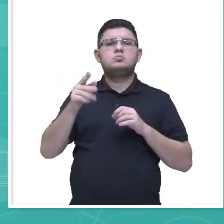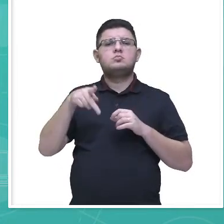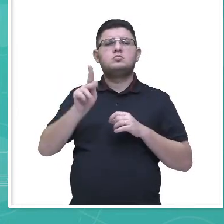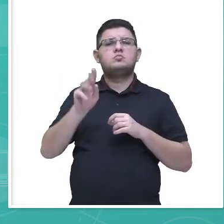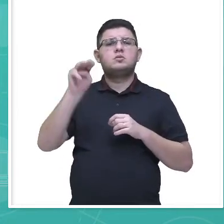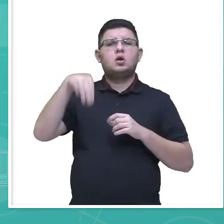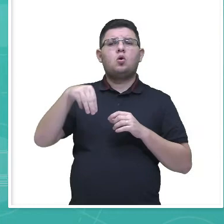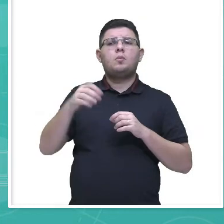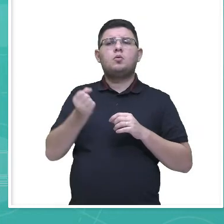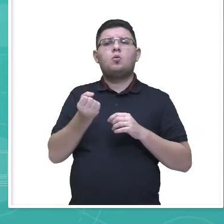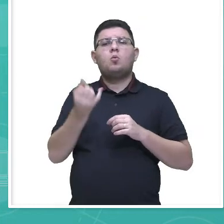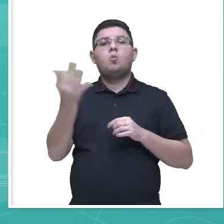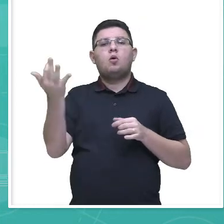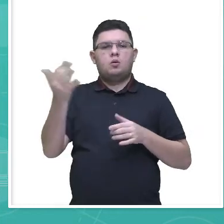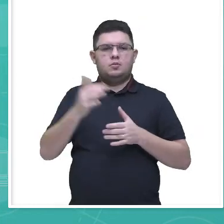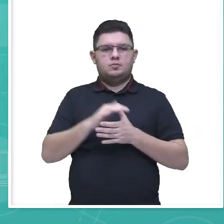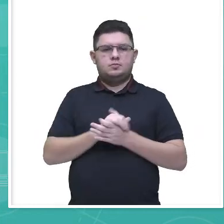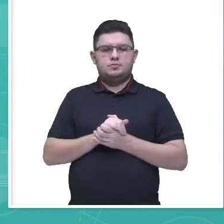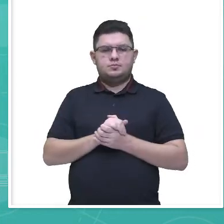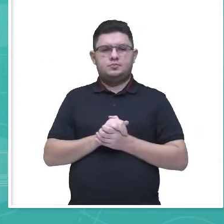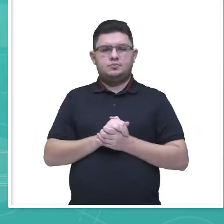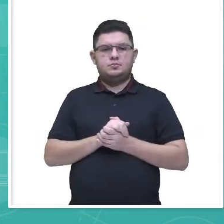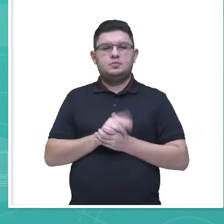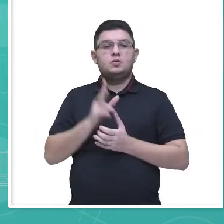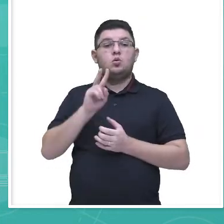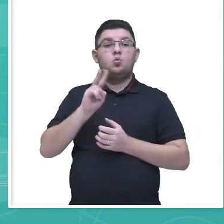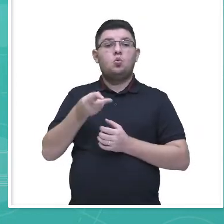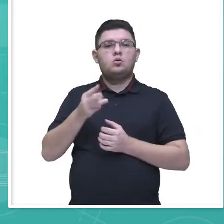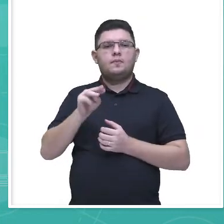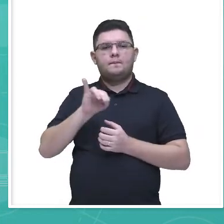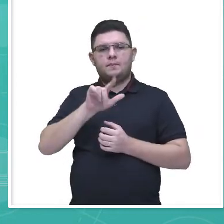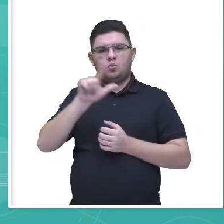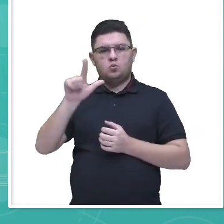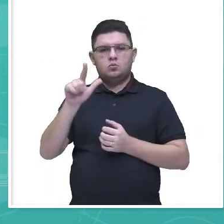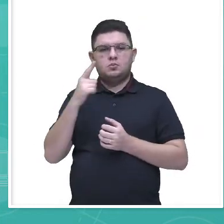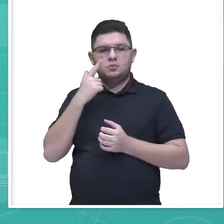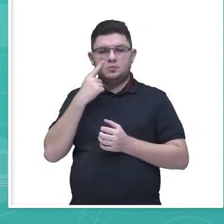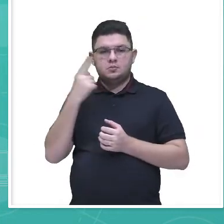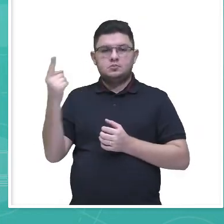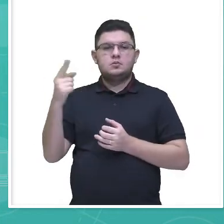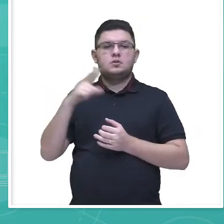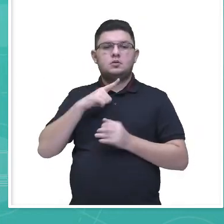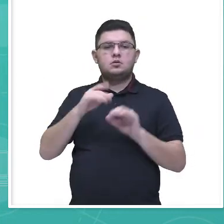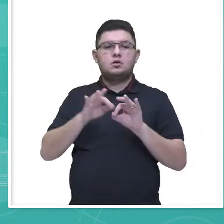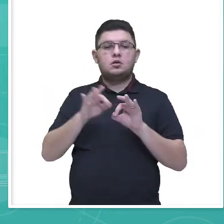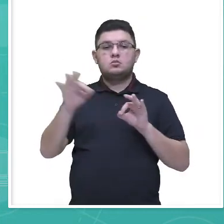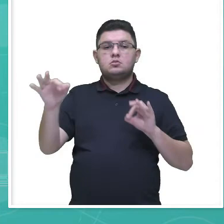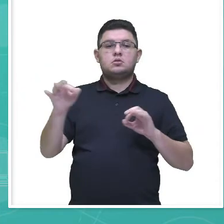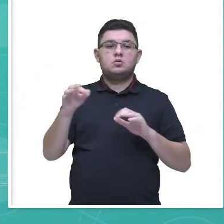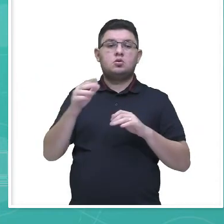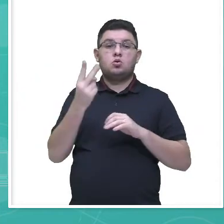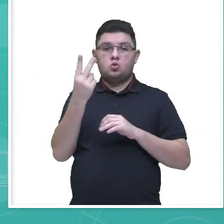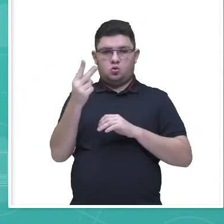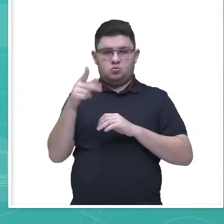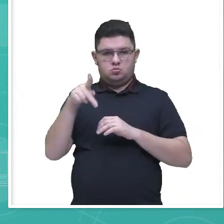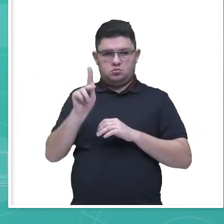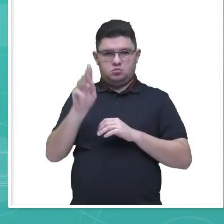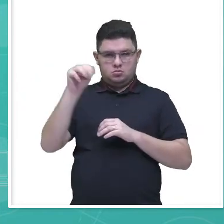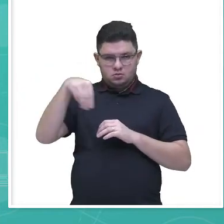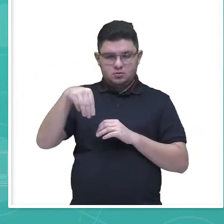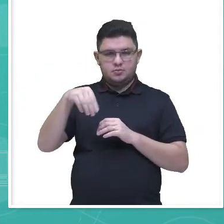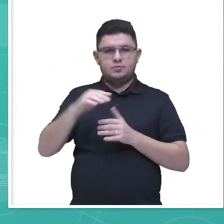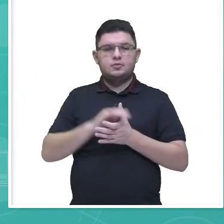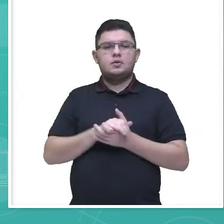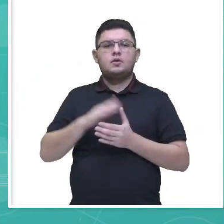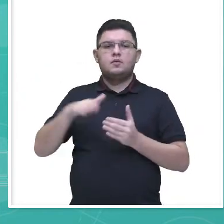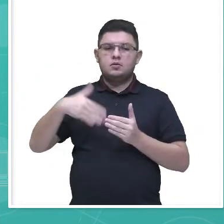2.000 quilômetros, aliás, 2.000 metros, 2 quilômetros, né? E por aí vai dando sequência